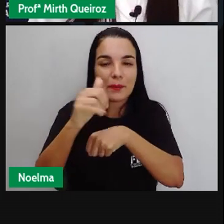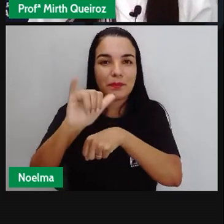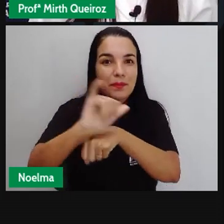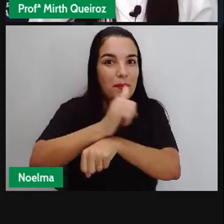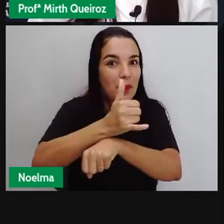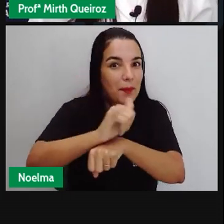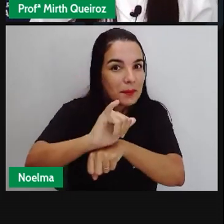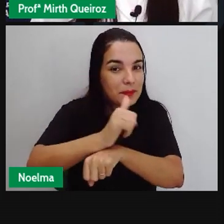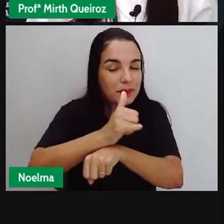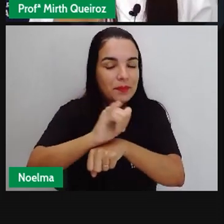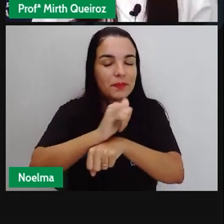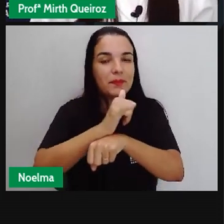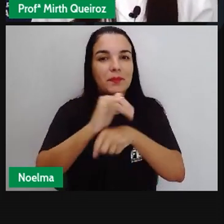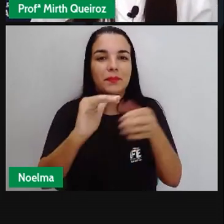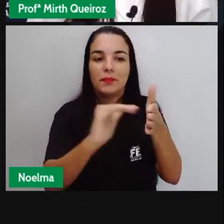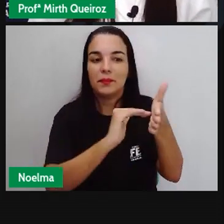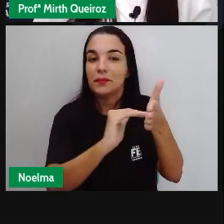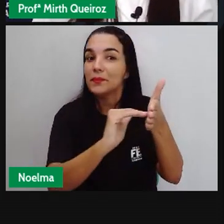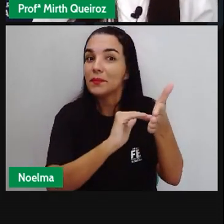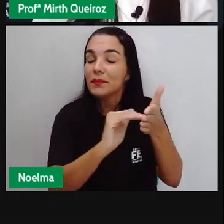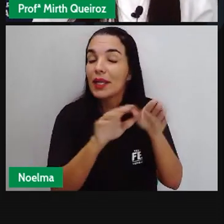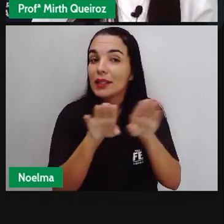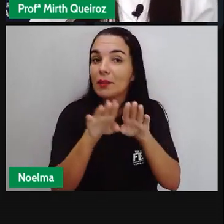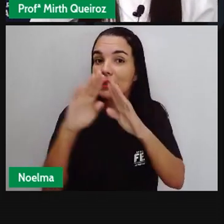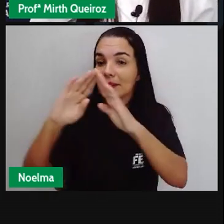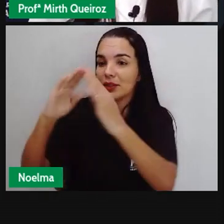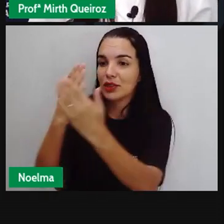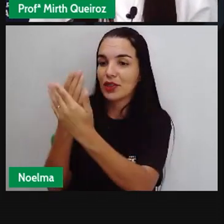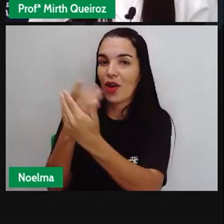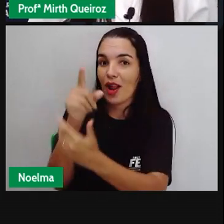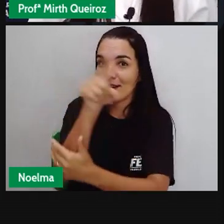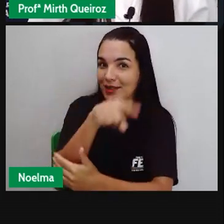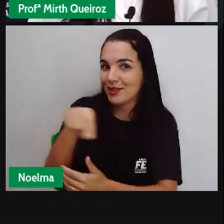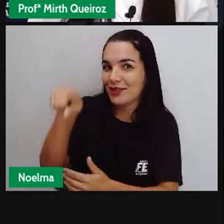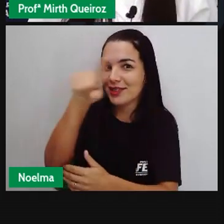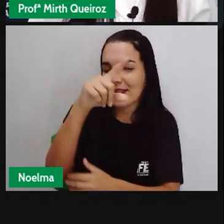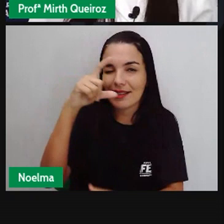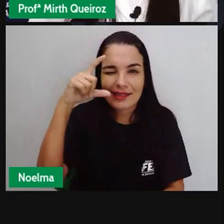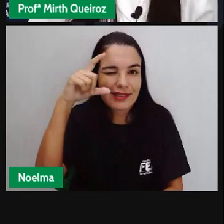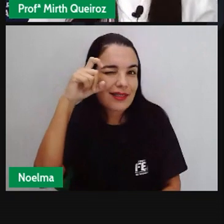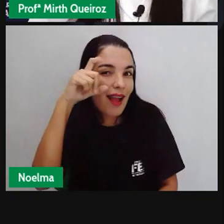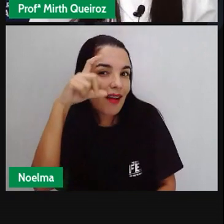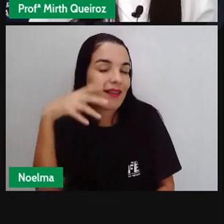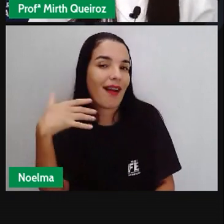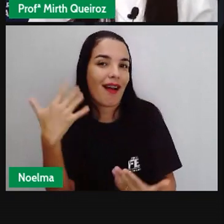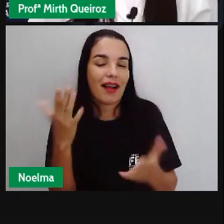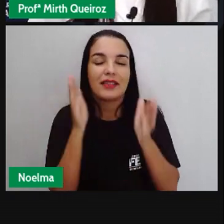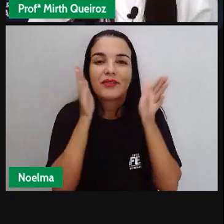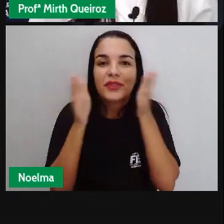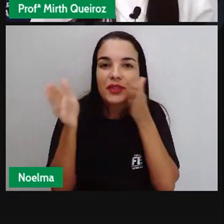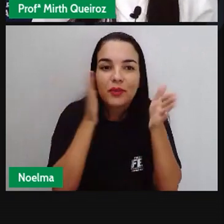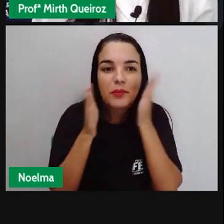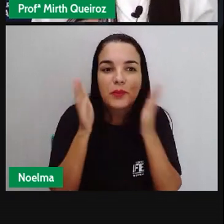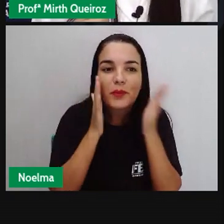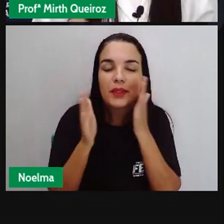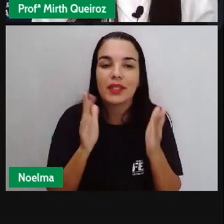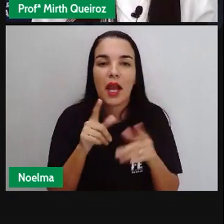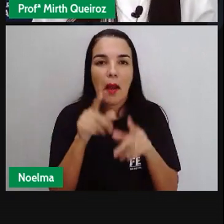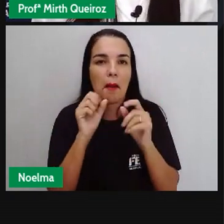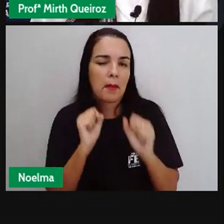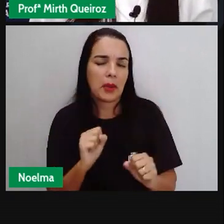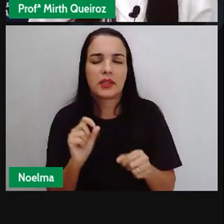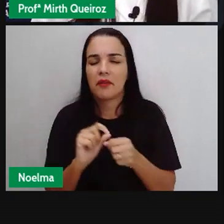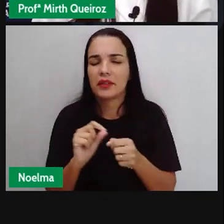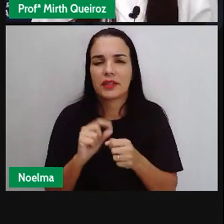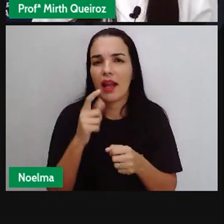de Feira de Santana e a escola de vocês. Se vocês não puderem gravar o vídeo, então faça aí, grave um